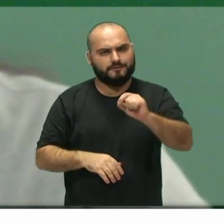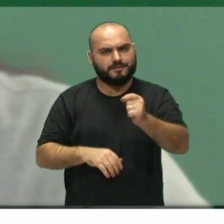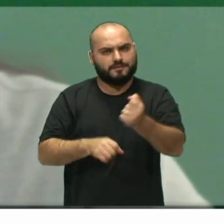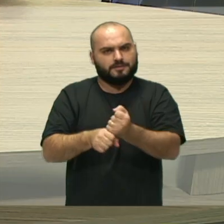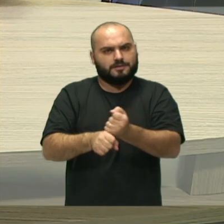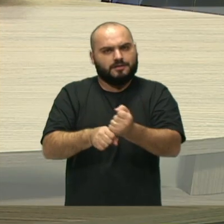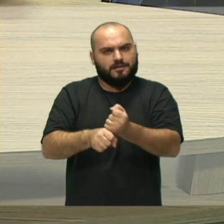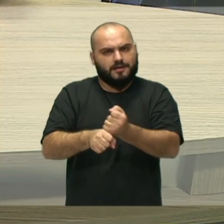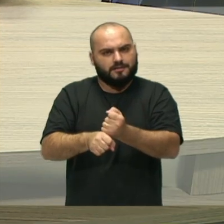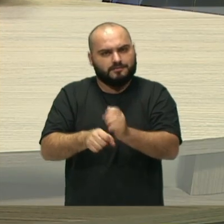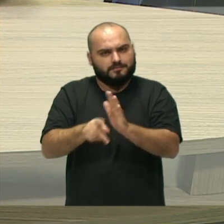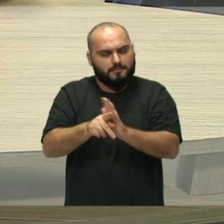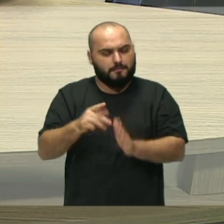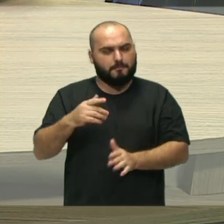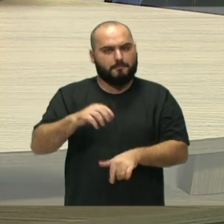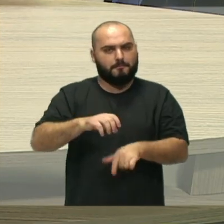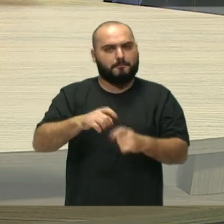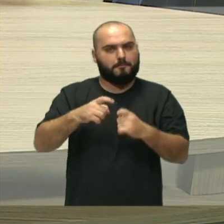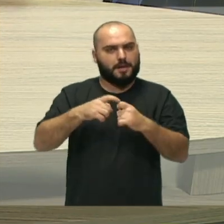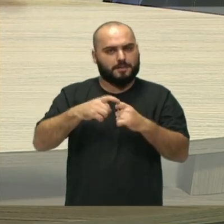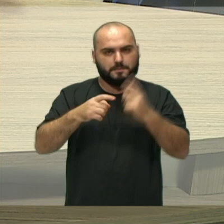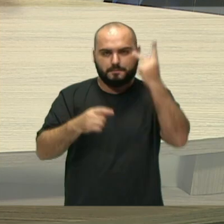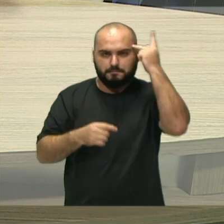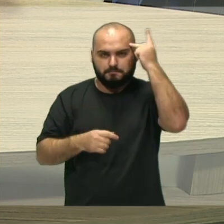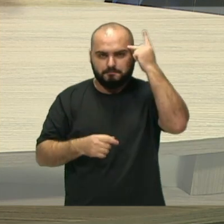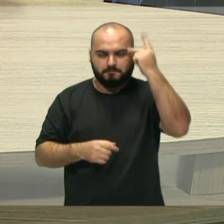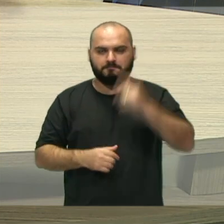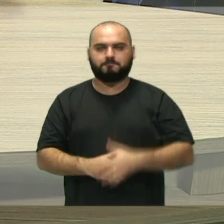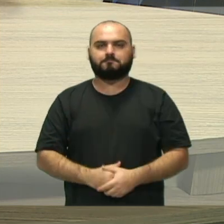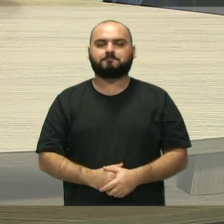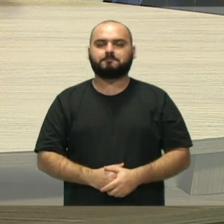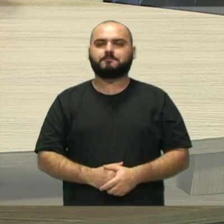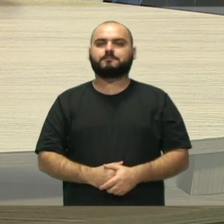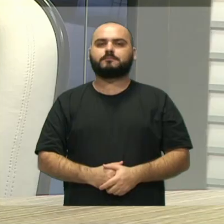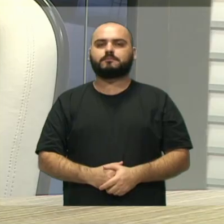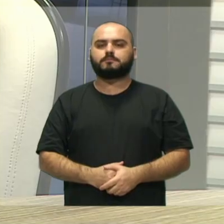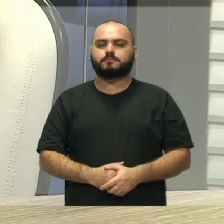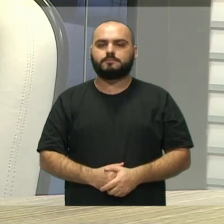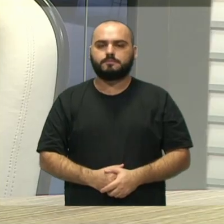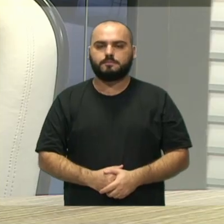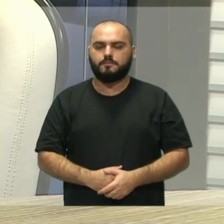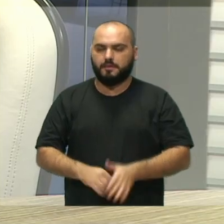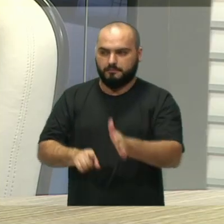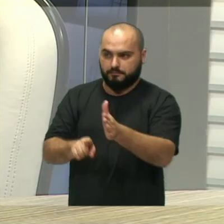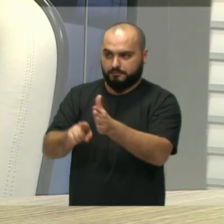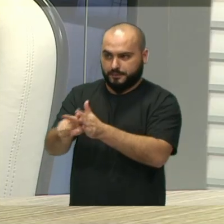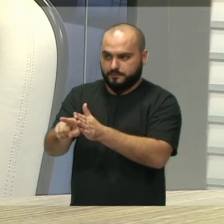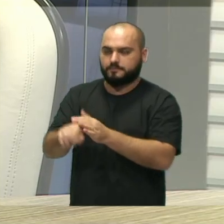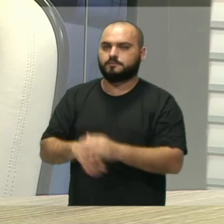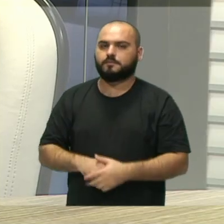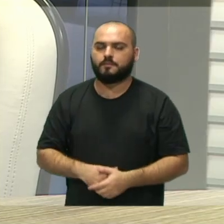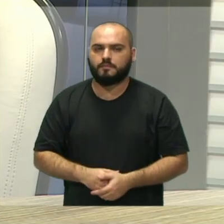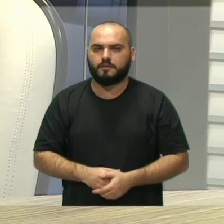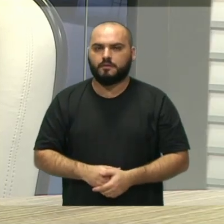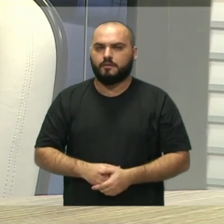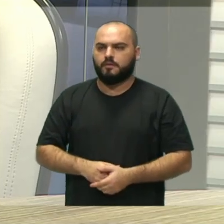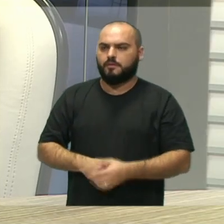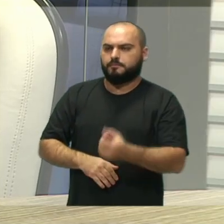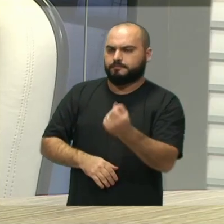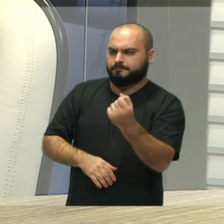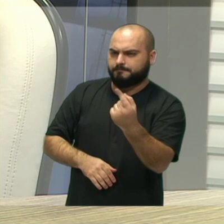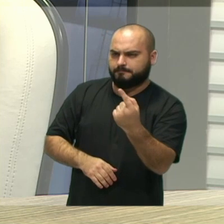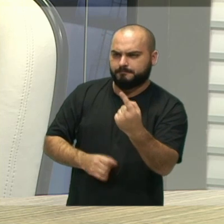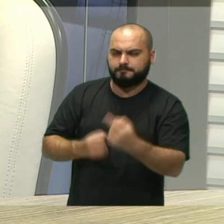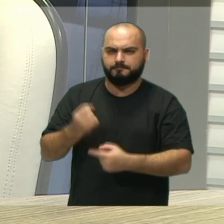costas. Doutor Mário, com relação assim, a esse aumento que foi detectado por algumas